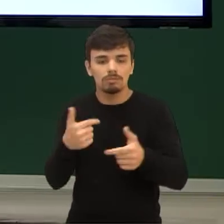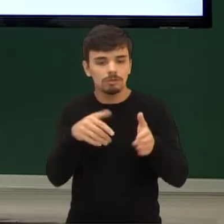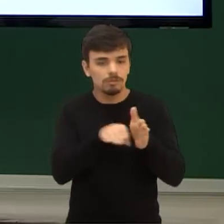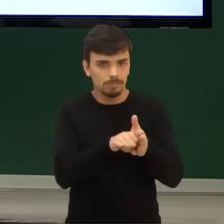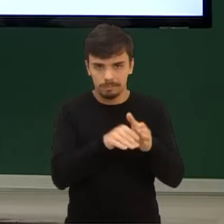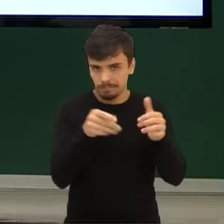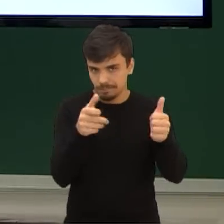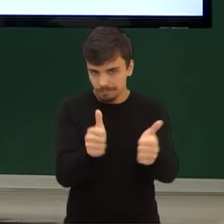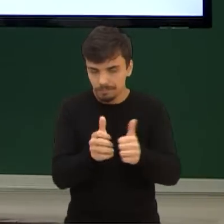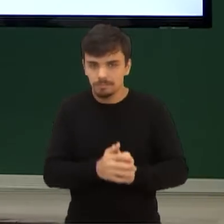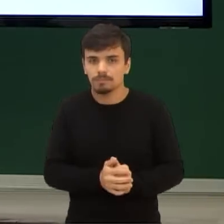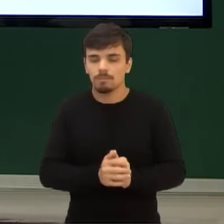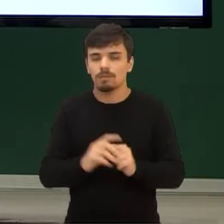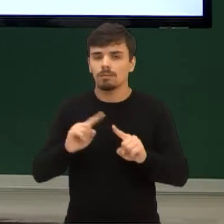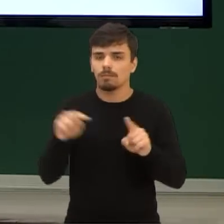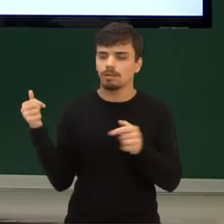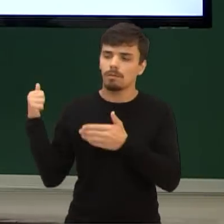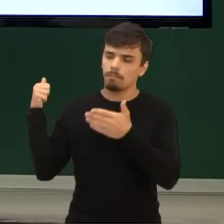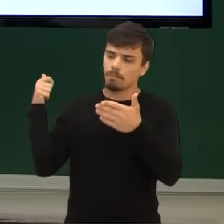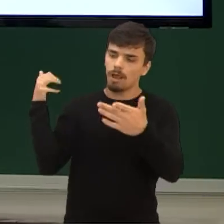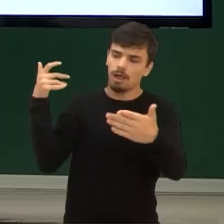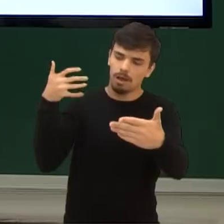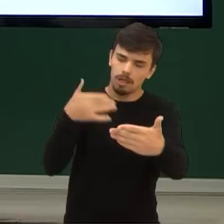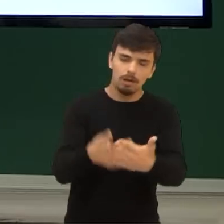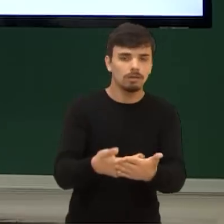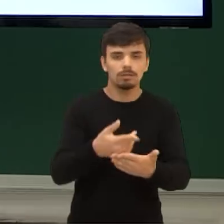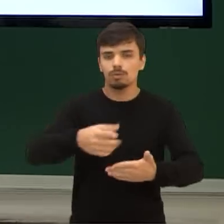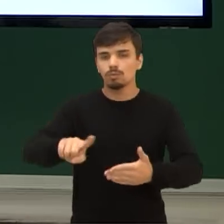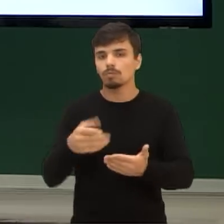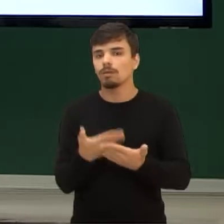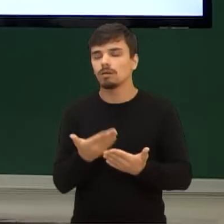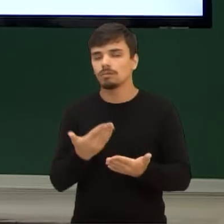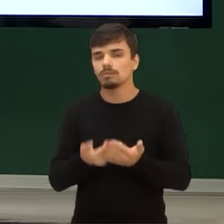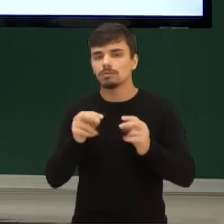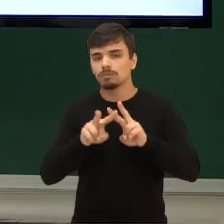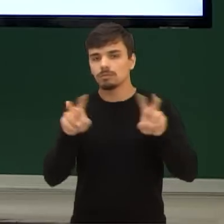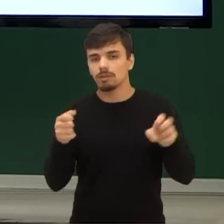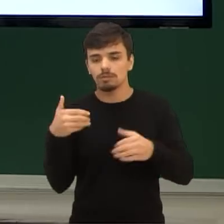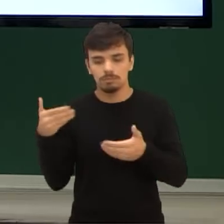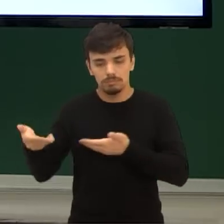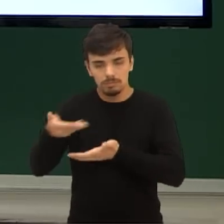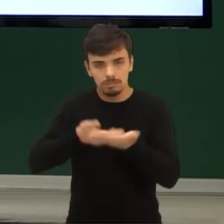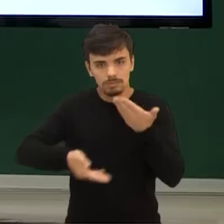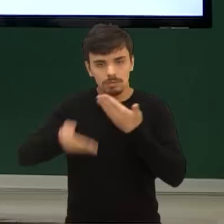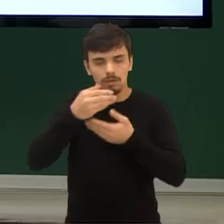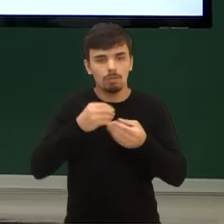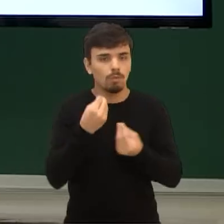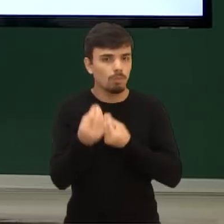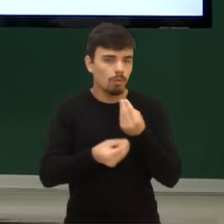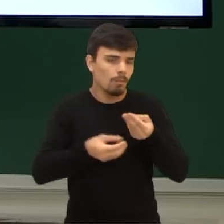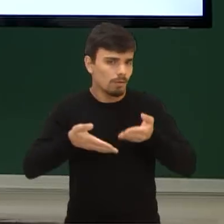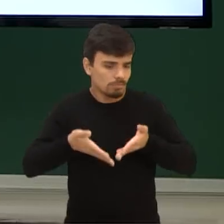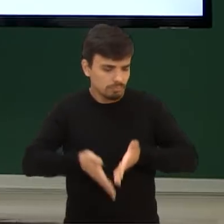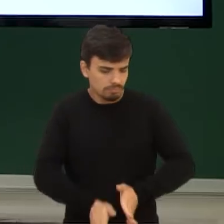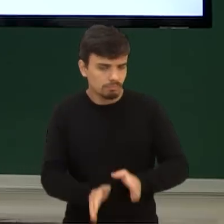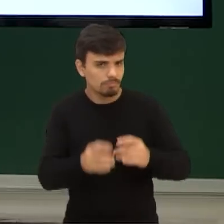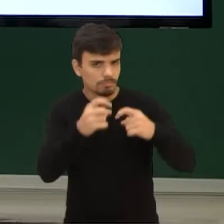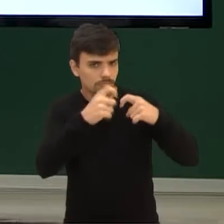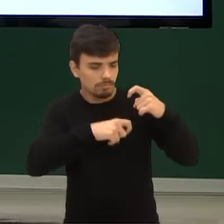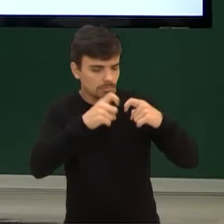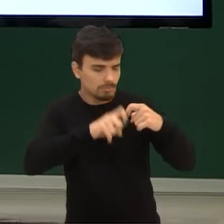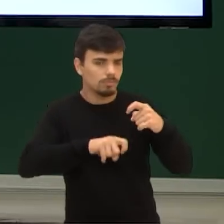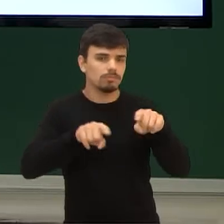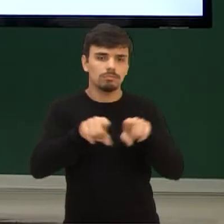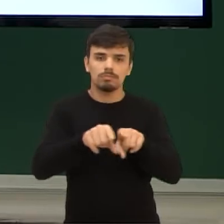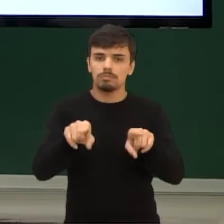chegamos. Então, ao longo das nossas últimas aulas, nós trabalhamos a questão da reprodução. Lembram? Quando a gente